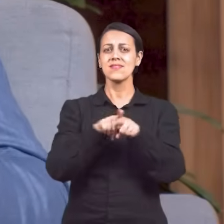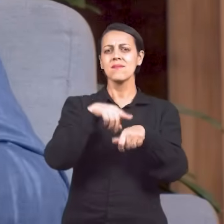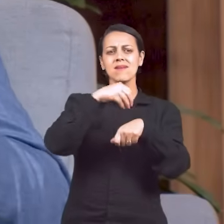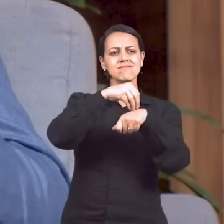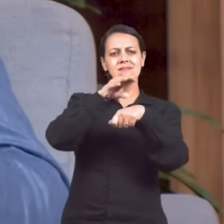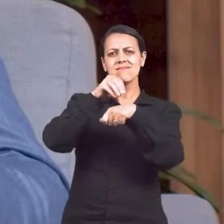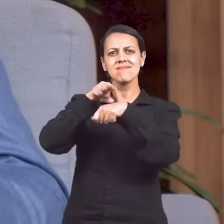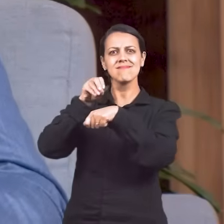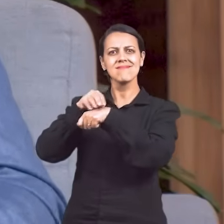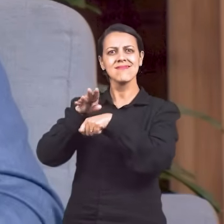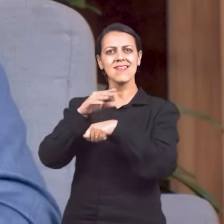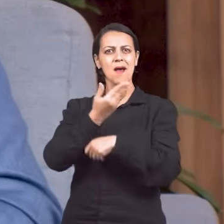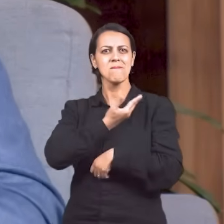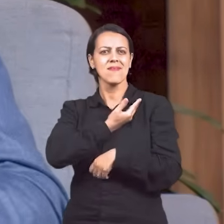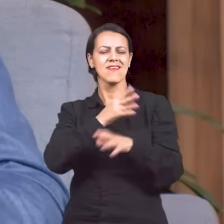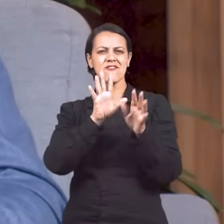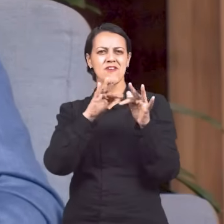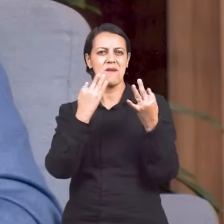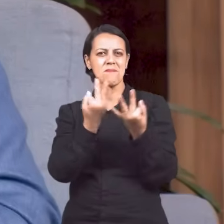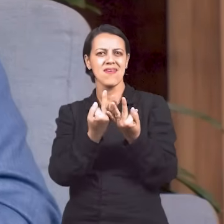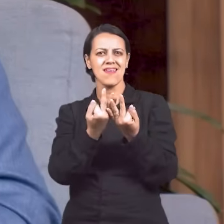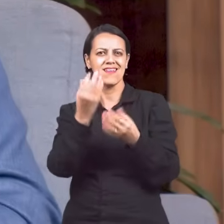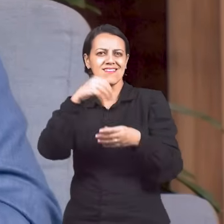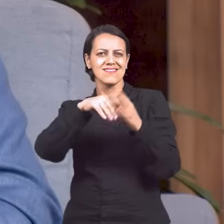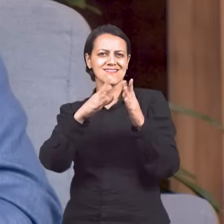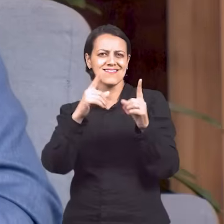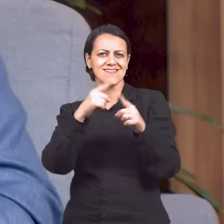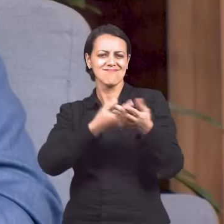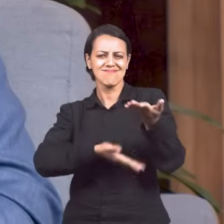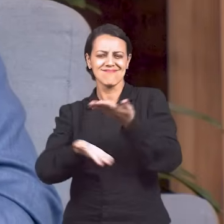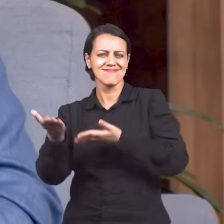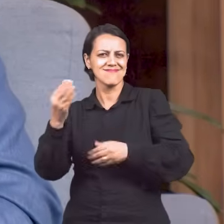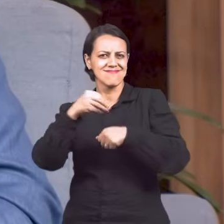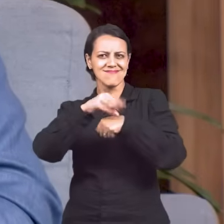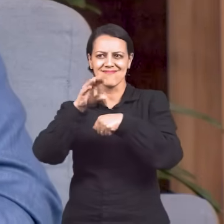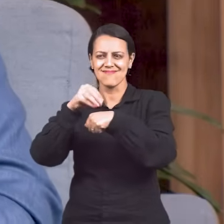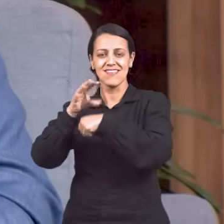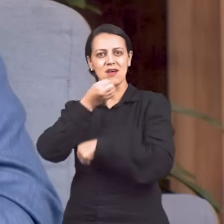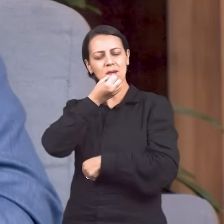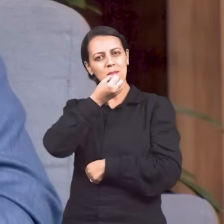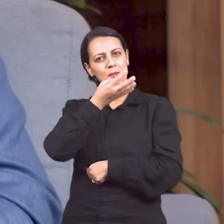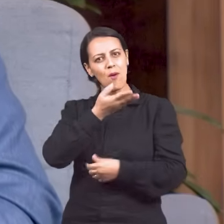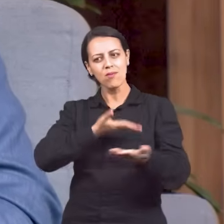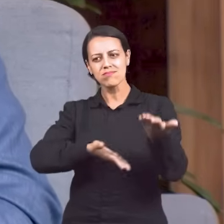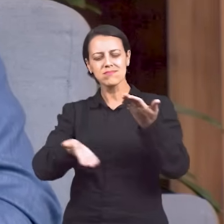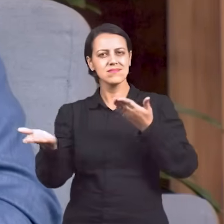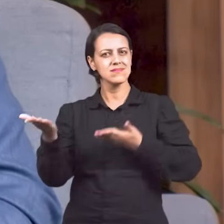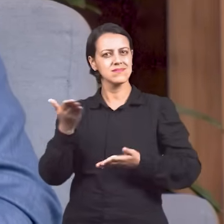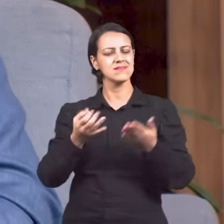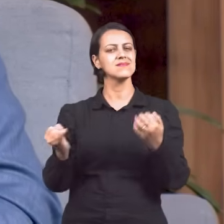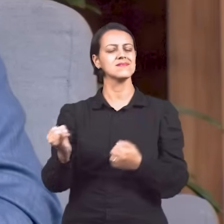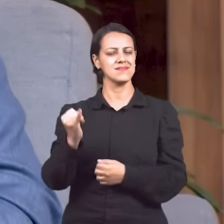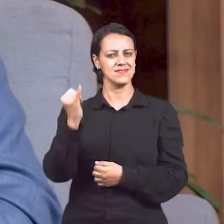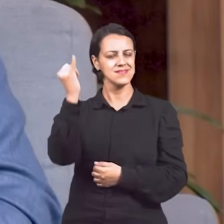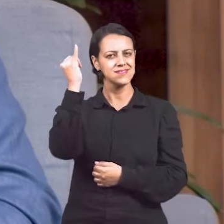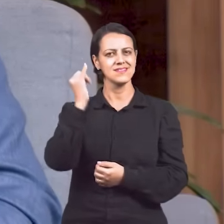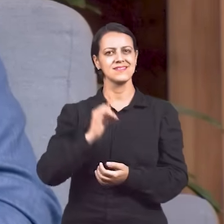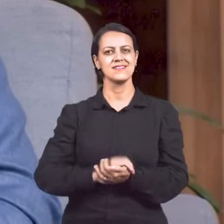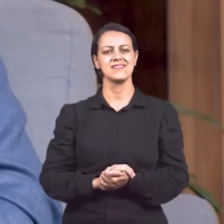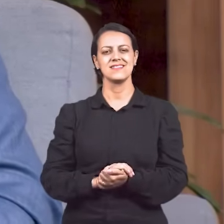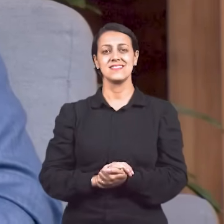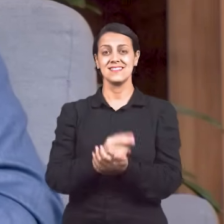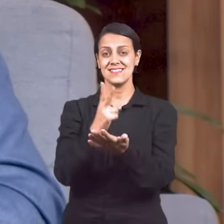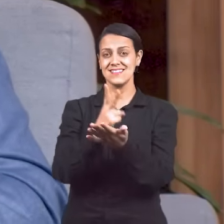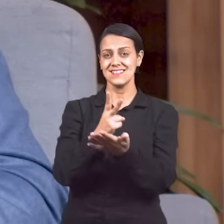seus amigos, familiares, os irmãos da igreja. É sempre muito bom ter a participação dos nossos